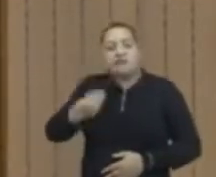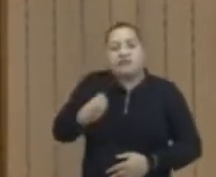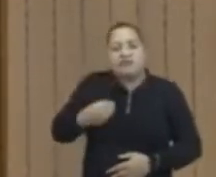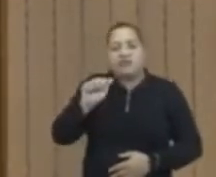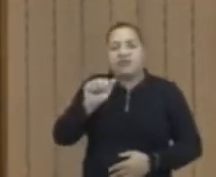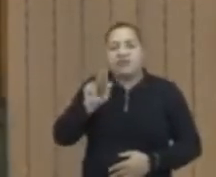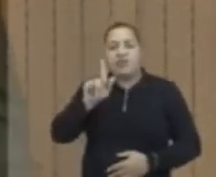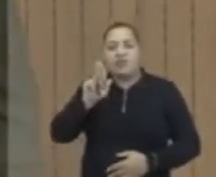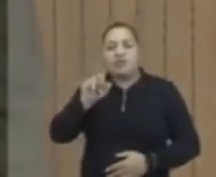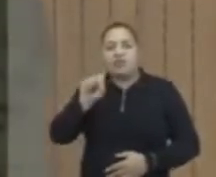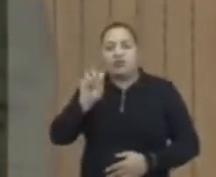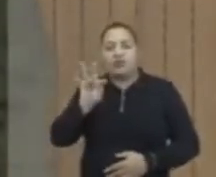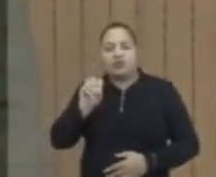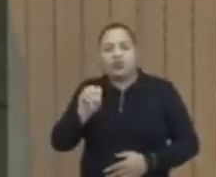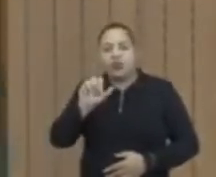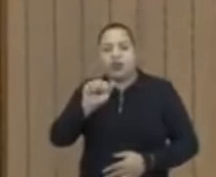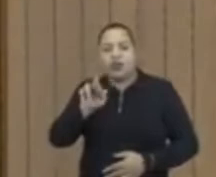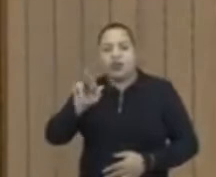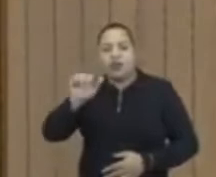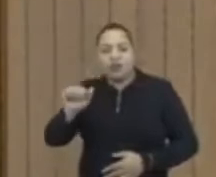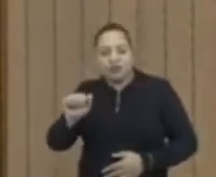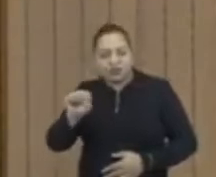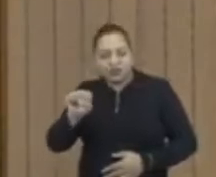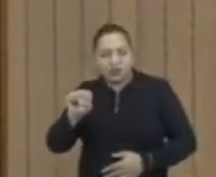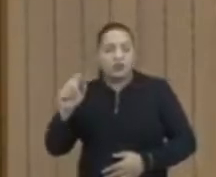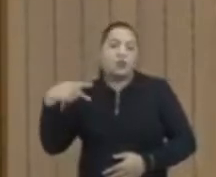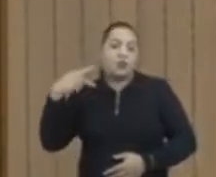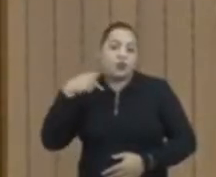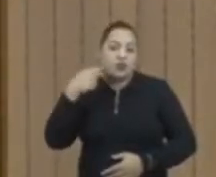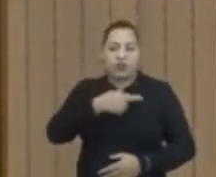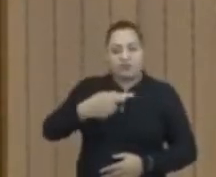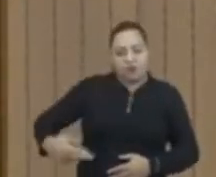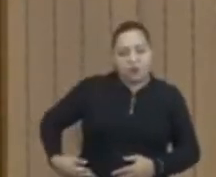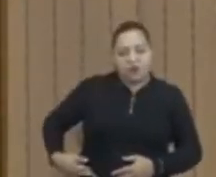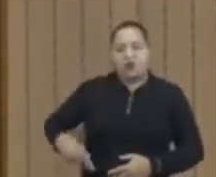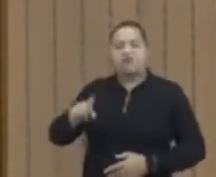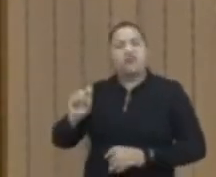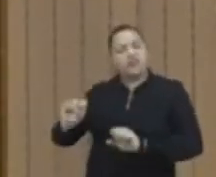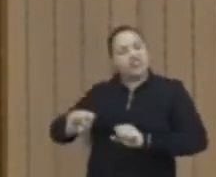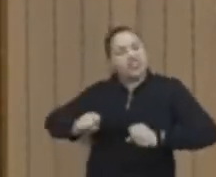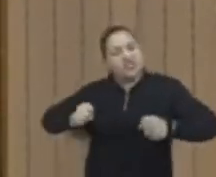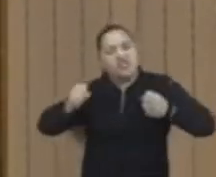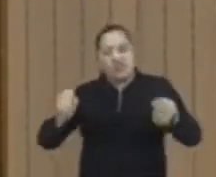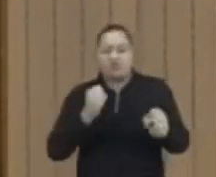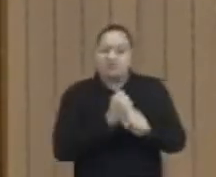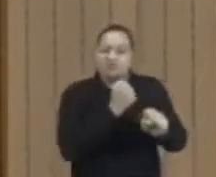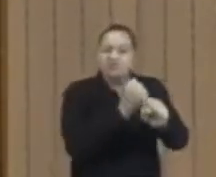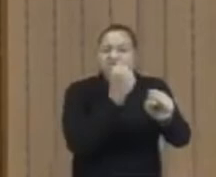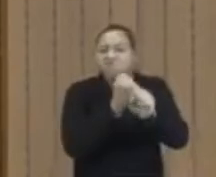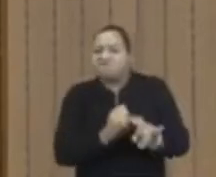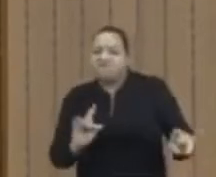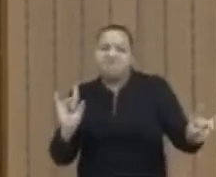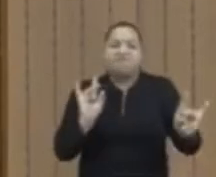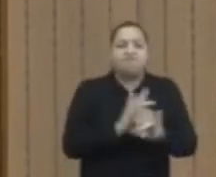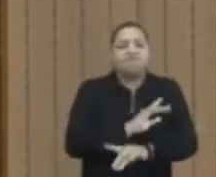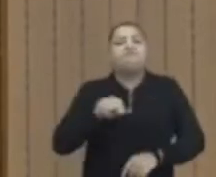nosso Procurador-Geral da República, que não mediu esforços para conseguir concluir a obra. E não só concluir, né,